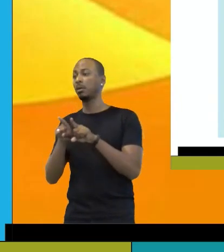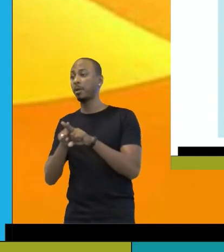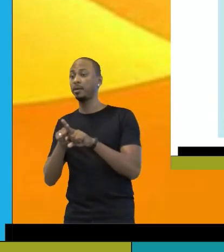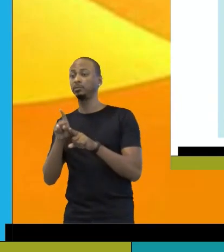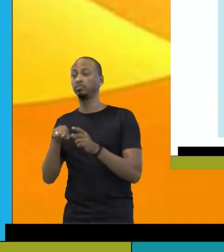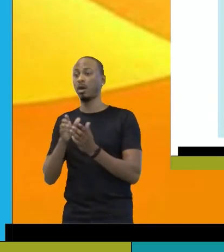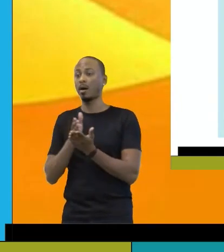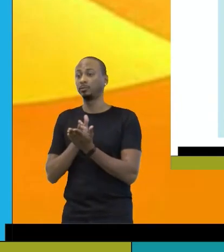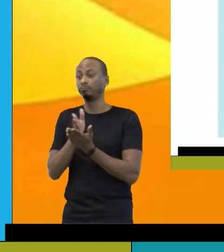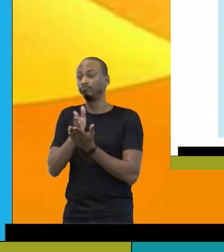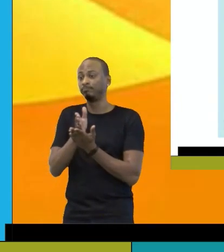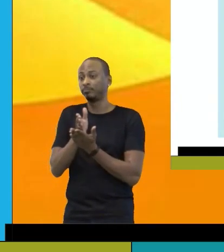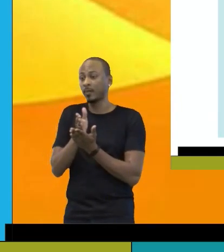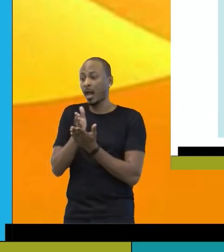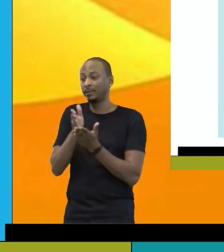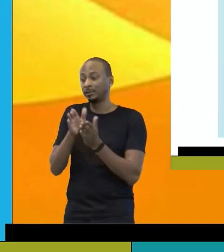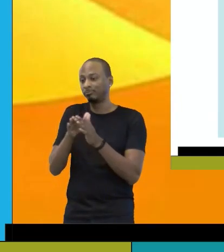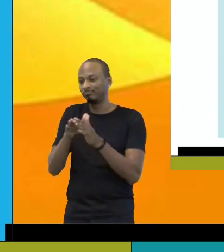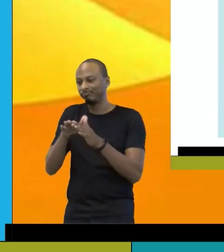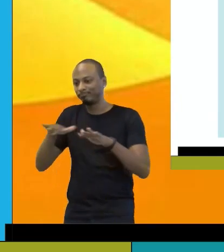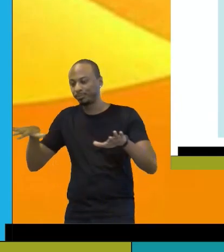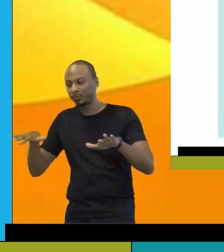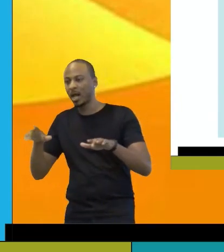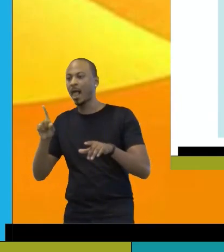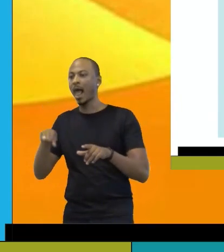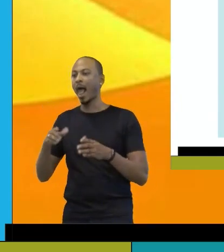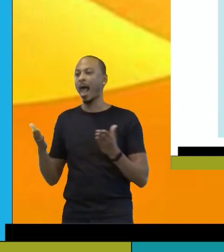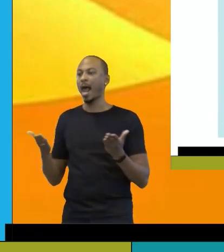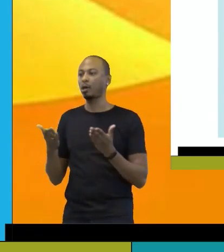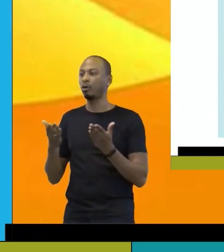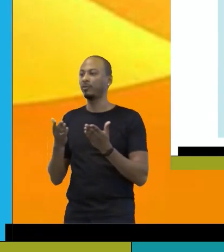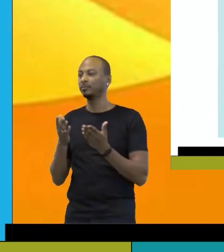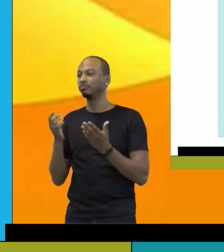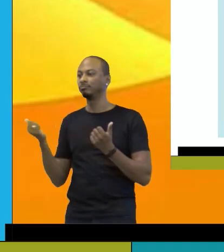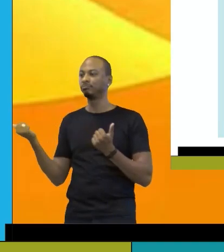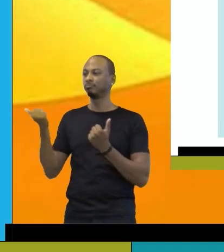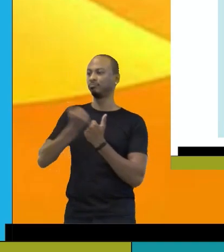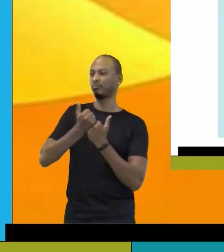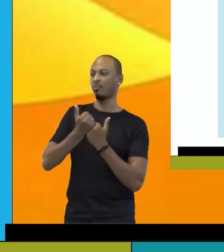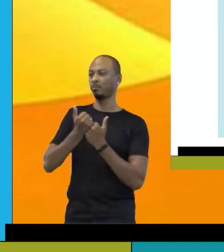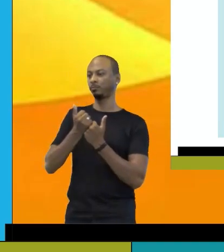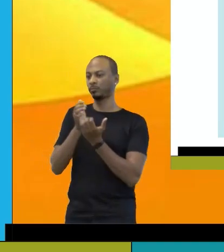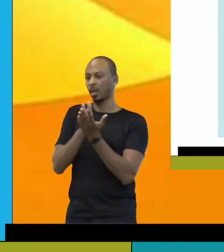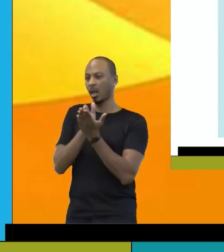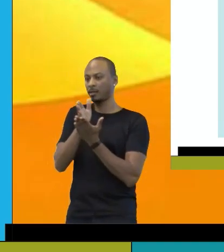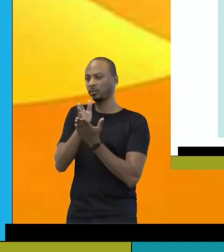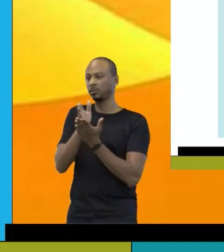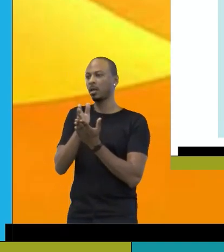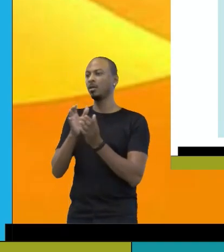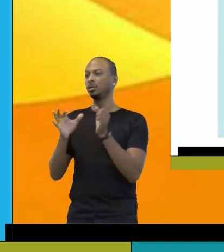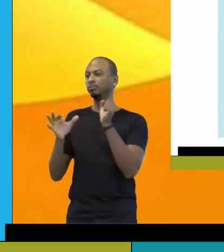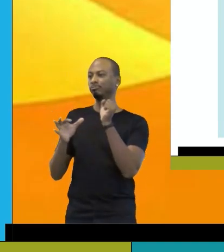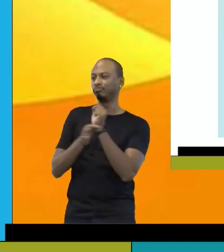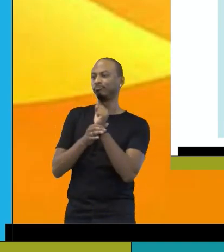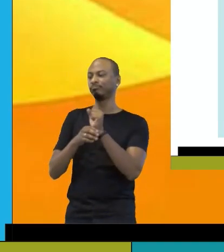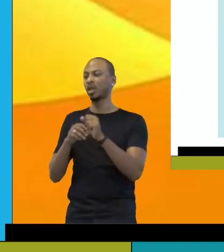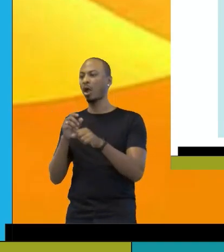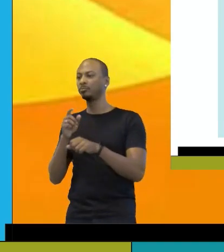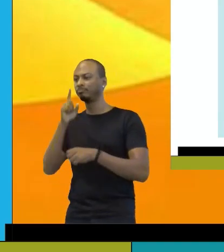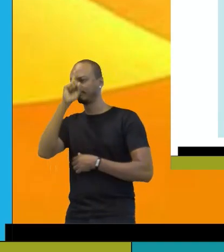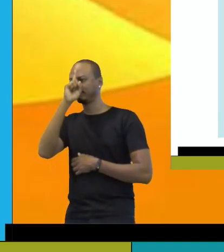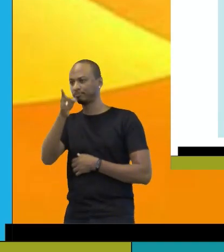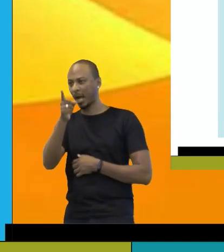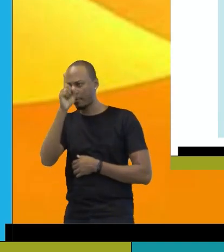feudalismo agora será substituída pela centralização do poder nas mãos do rei. Percebam